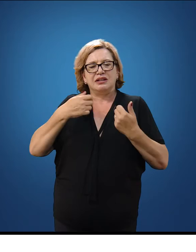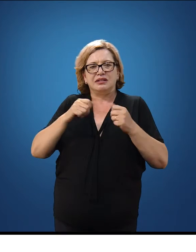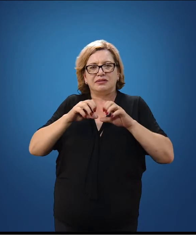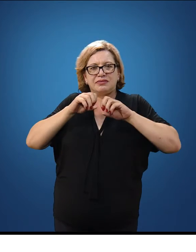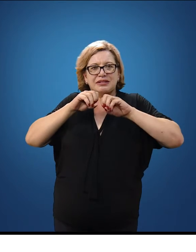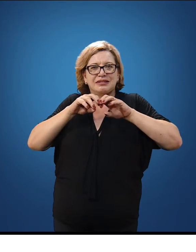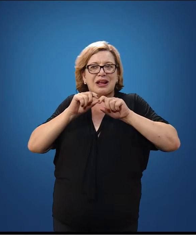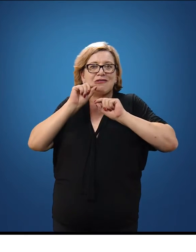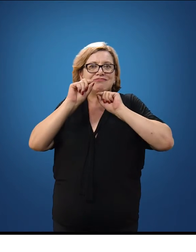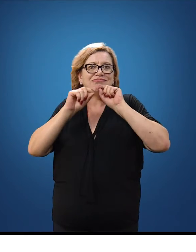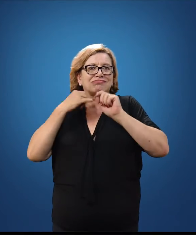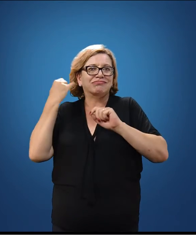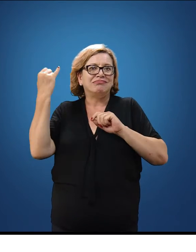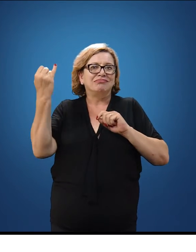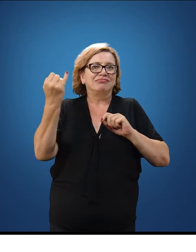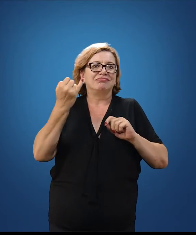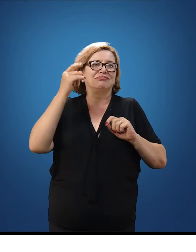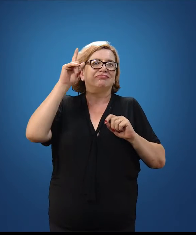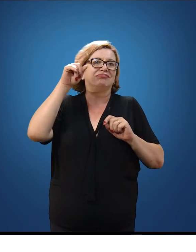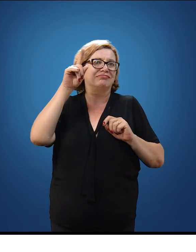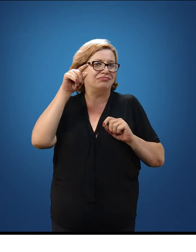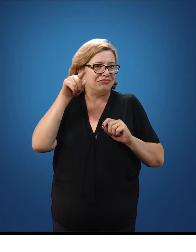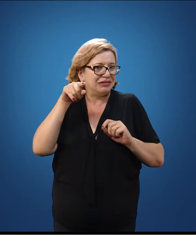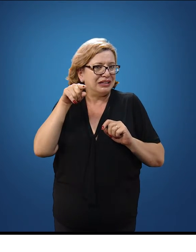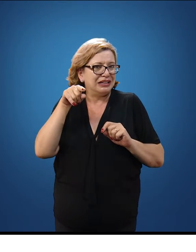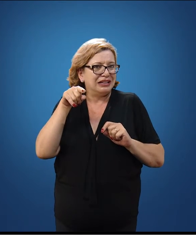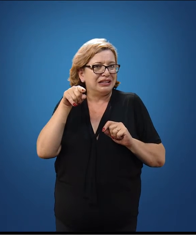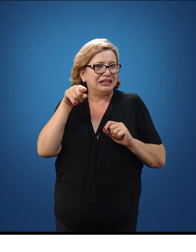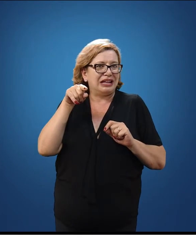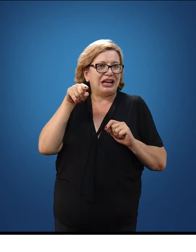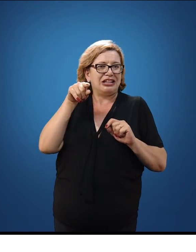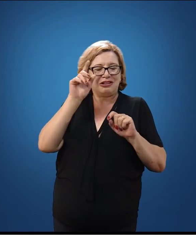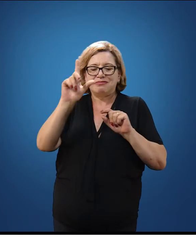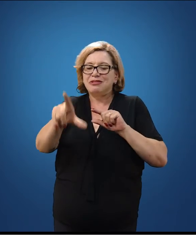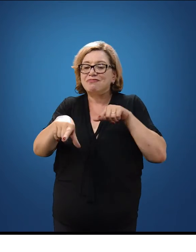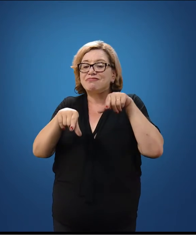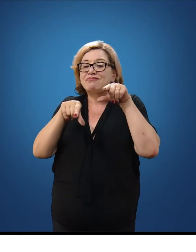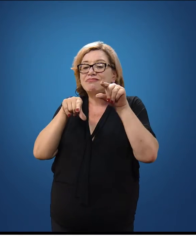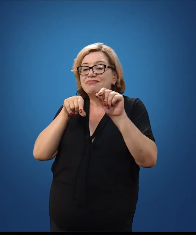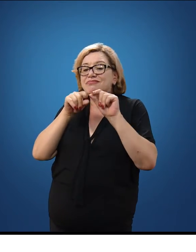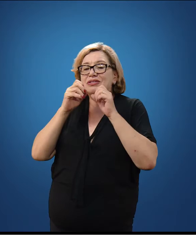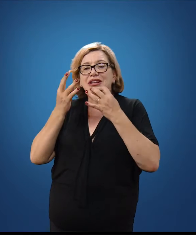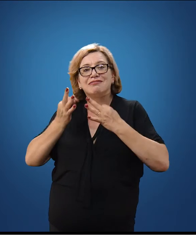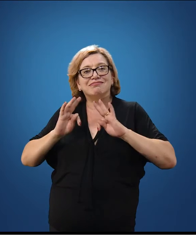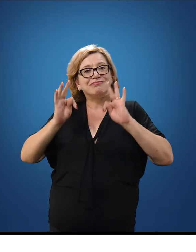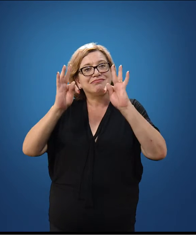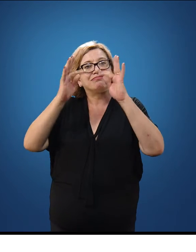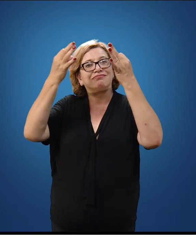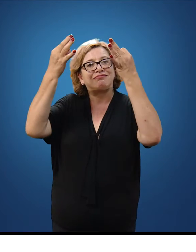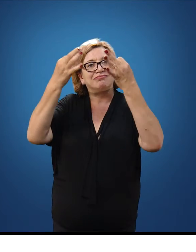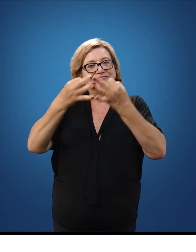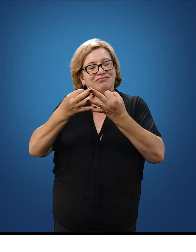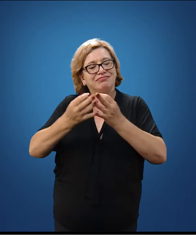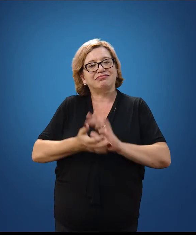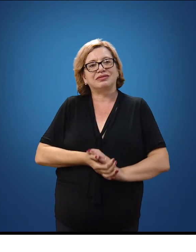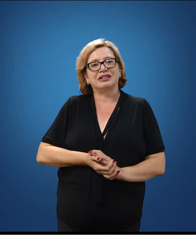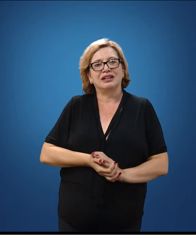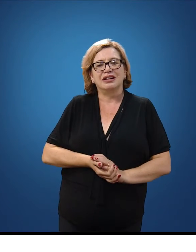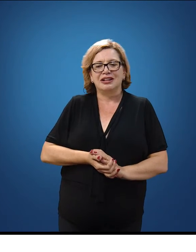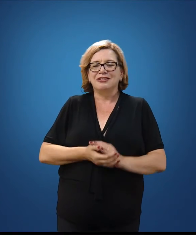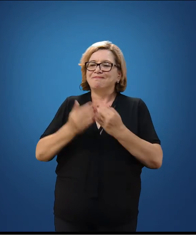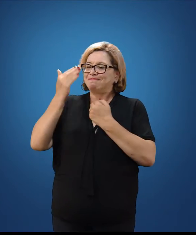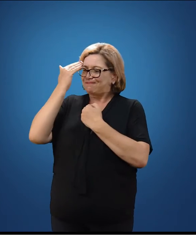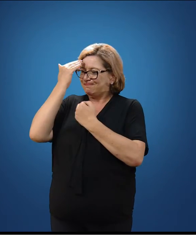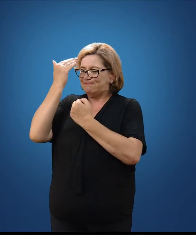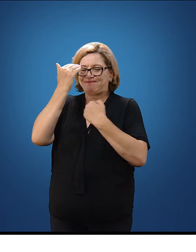que é importante e o que não é dentro dessas ferramentas que a tecnologia traz para a gente. Ok, muito obrigado pela